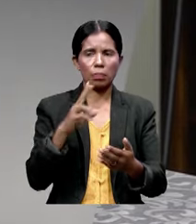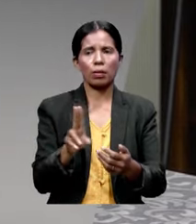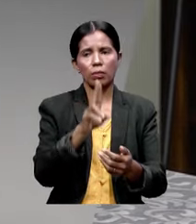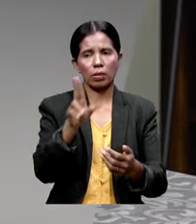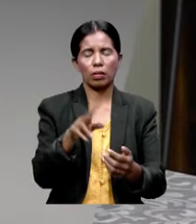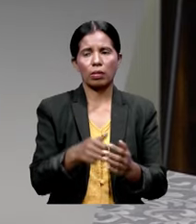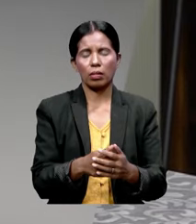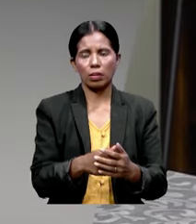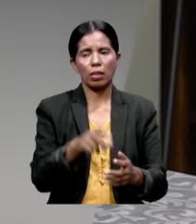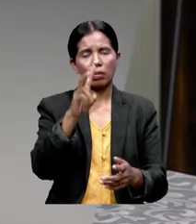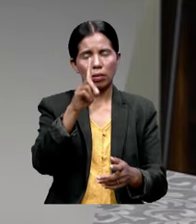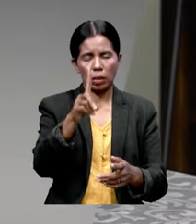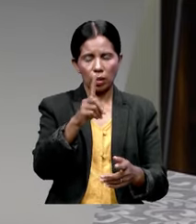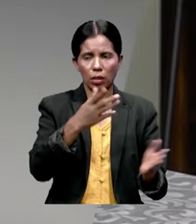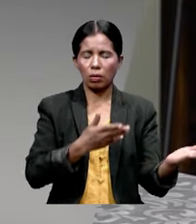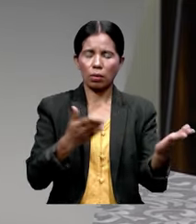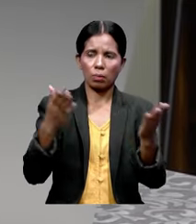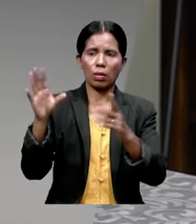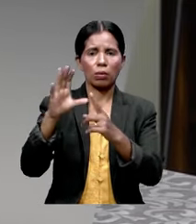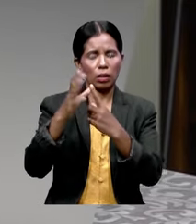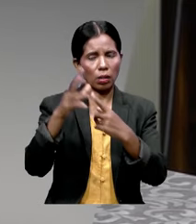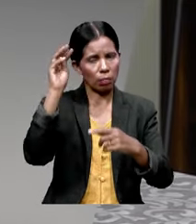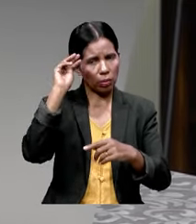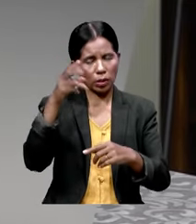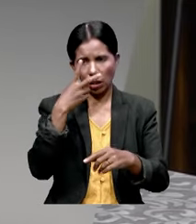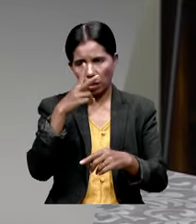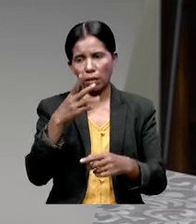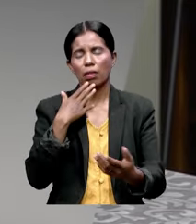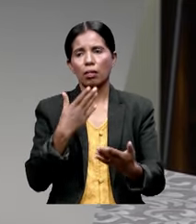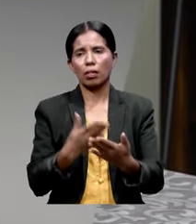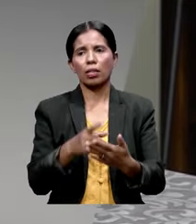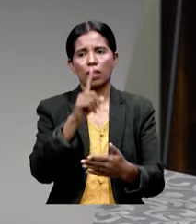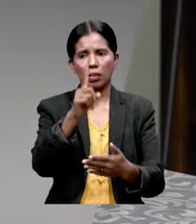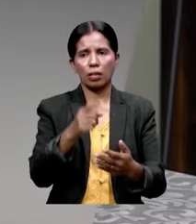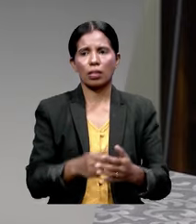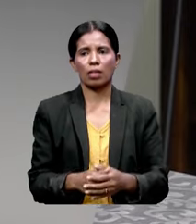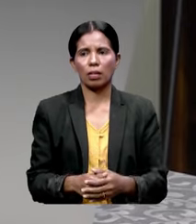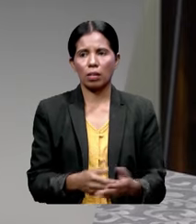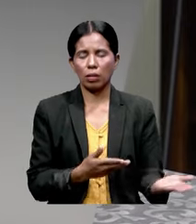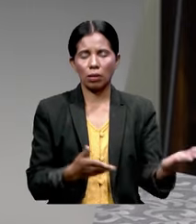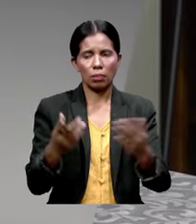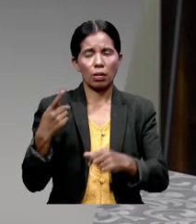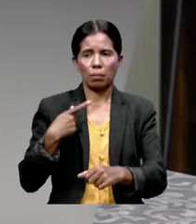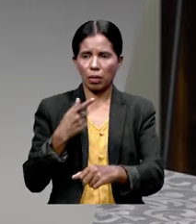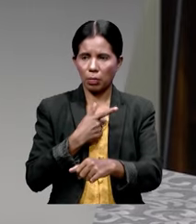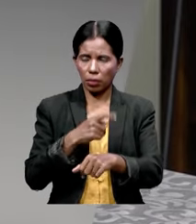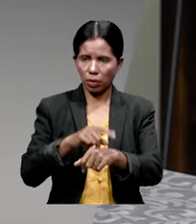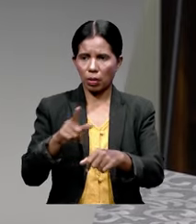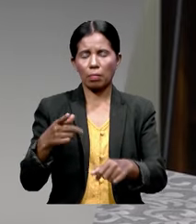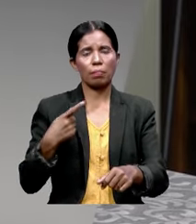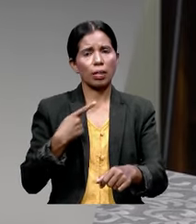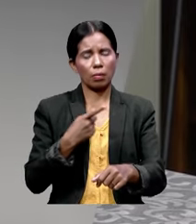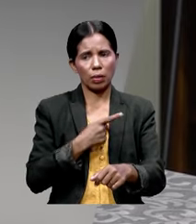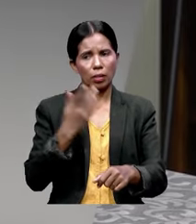ba he konselu ministru no ida ne vamos hare ida ne be dia kliu per menos liu ida mes propoin do parlamento anta parlamento ida ba